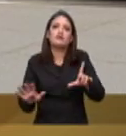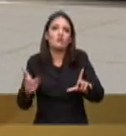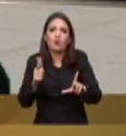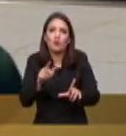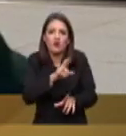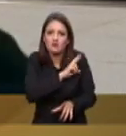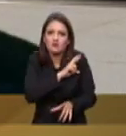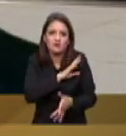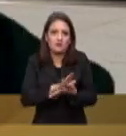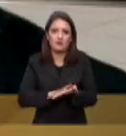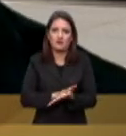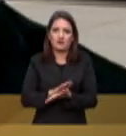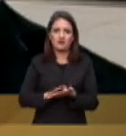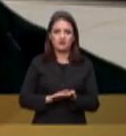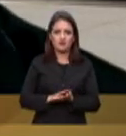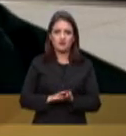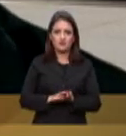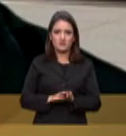achadas.